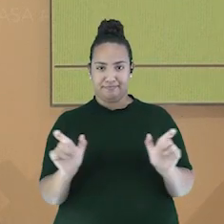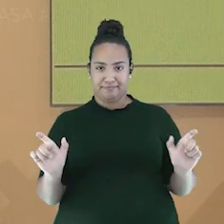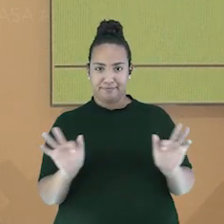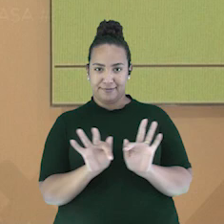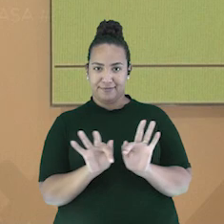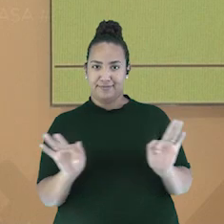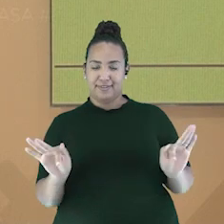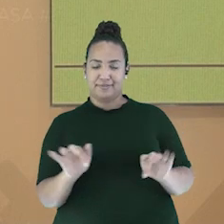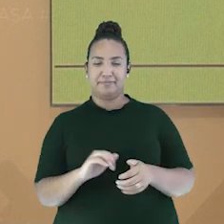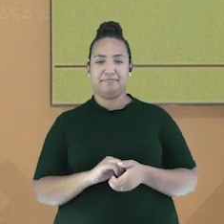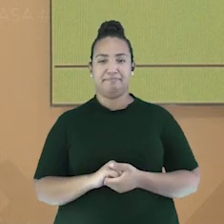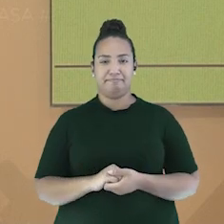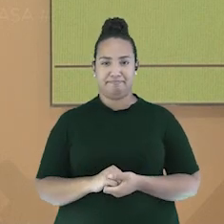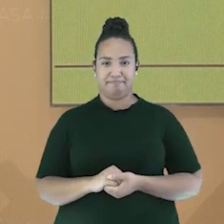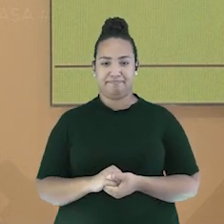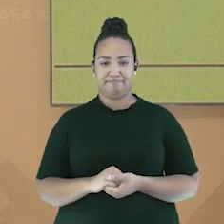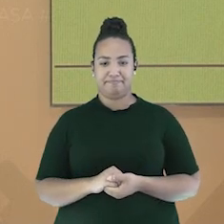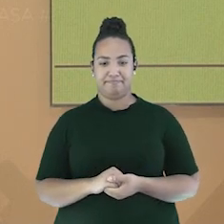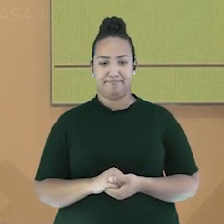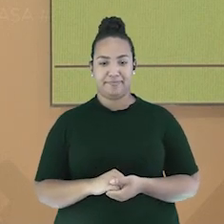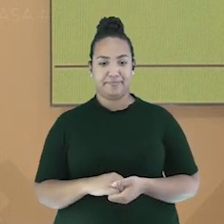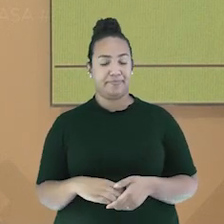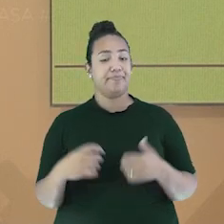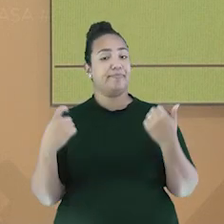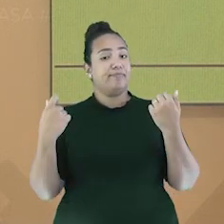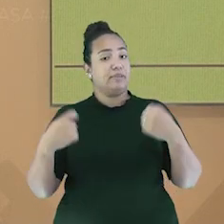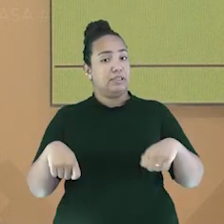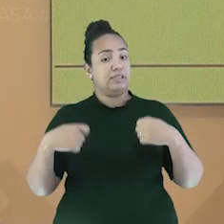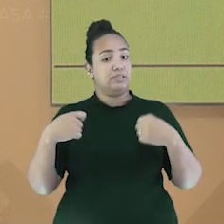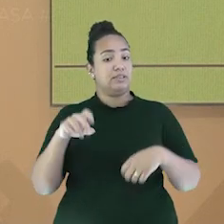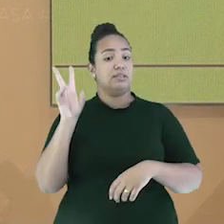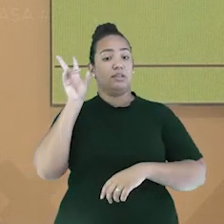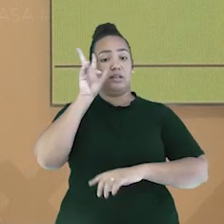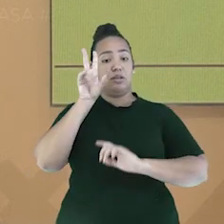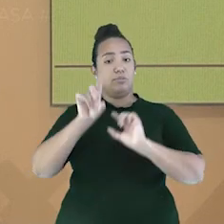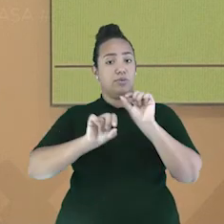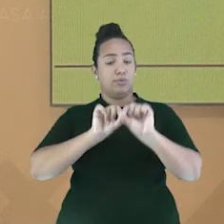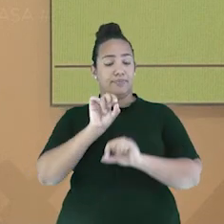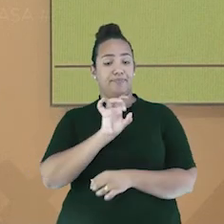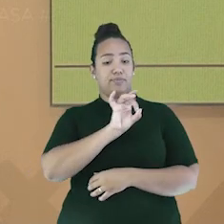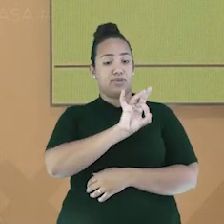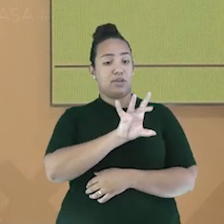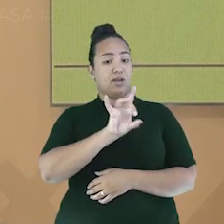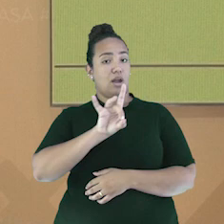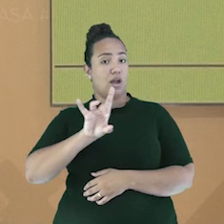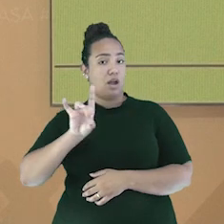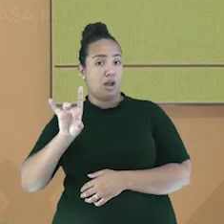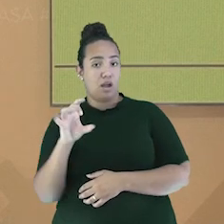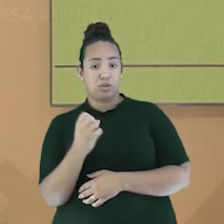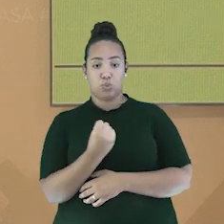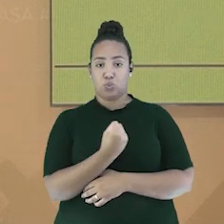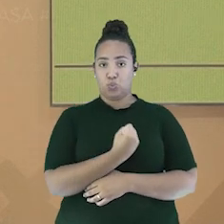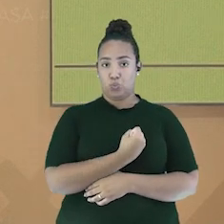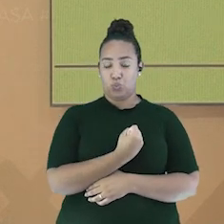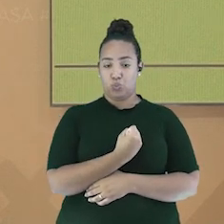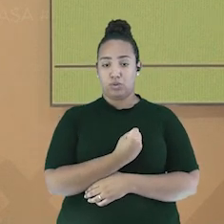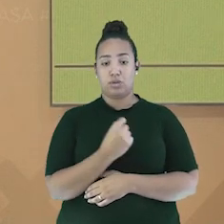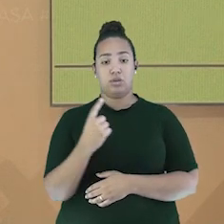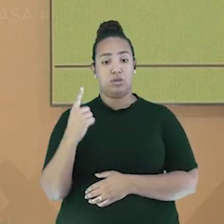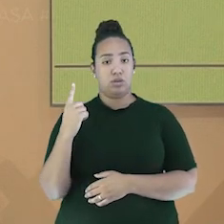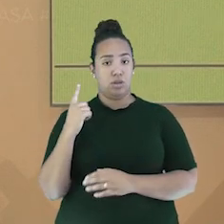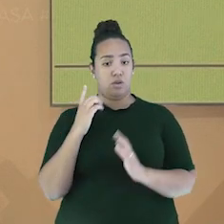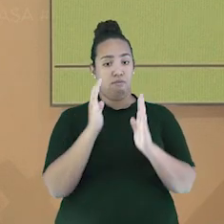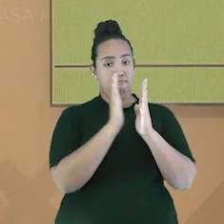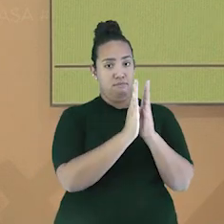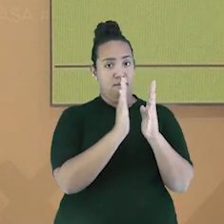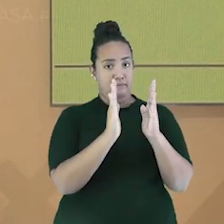7809 precisamos relembrar que cada um dos algarismos como esses Ocupa um lugar